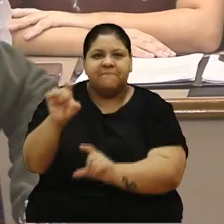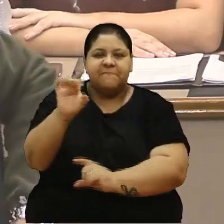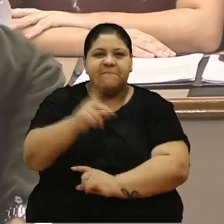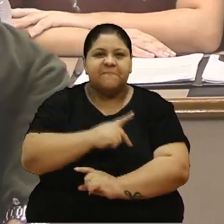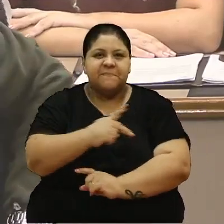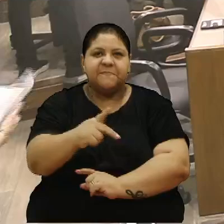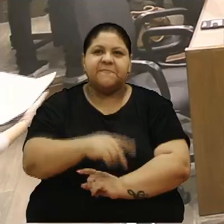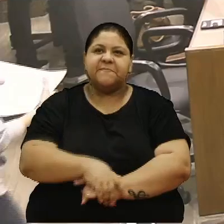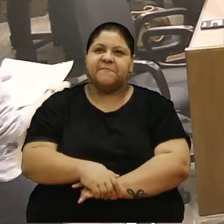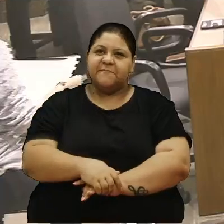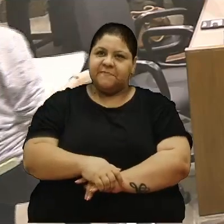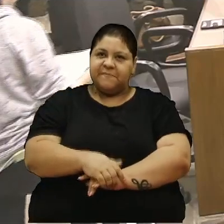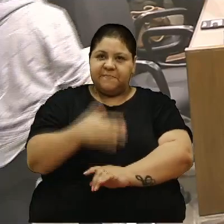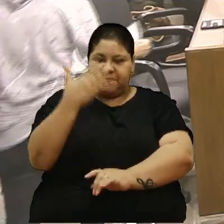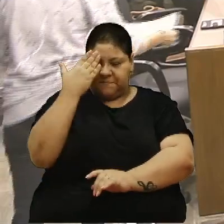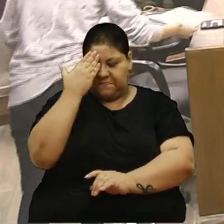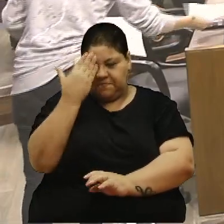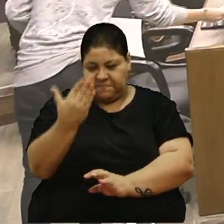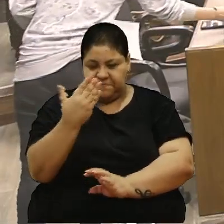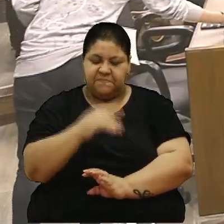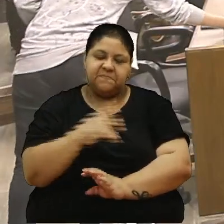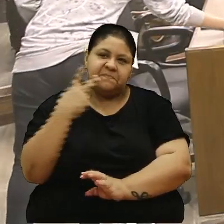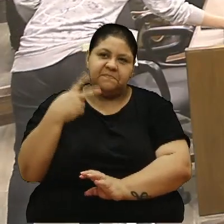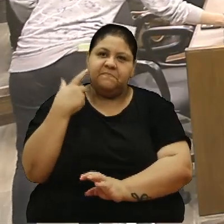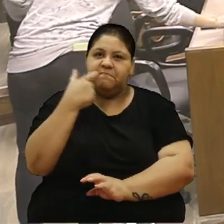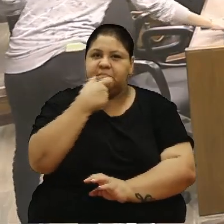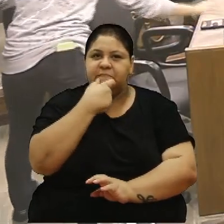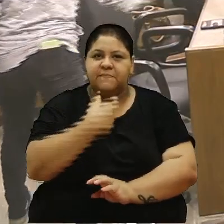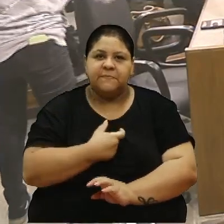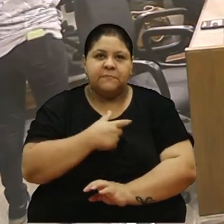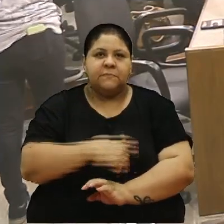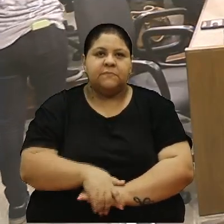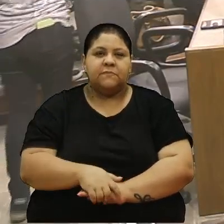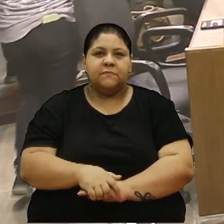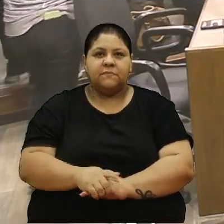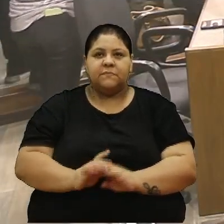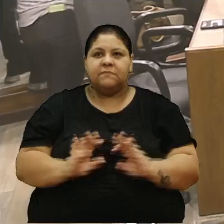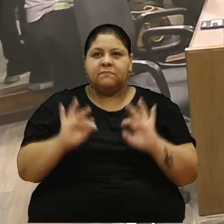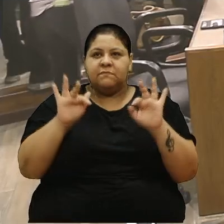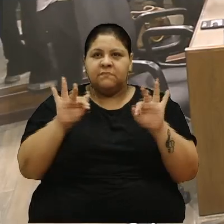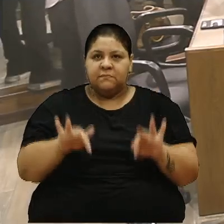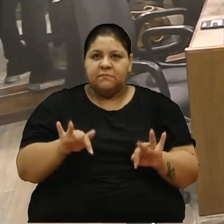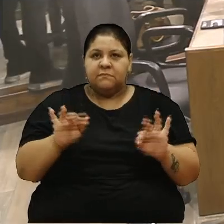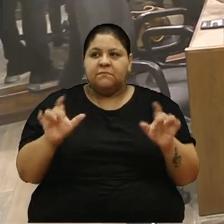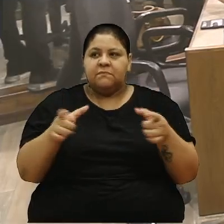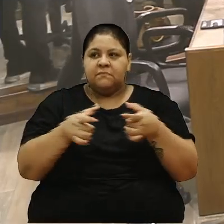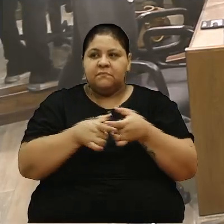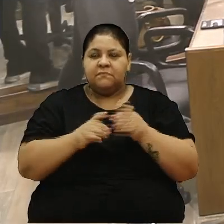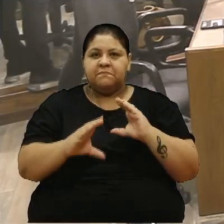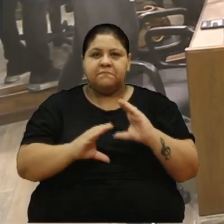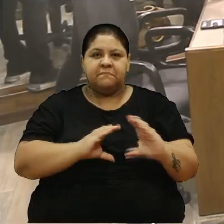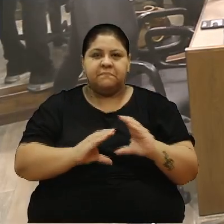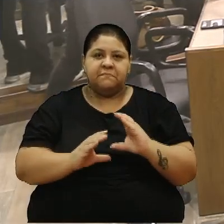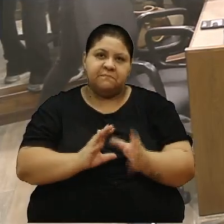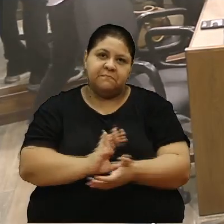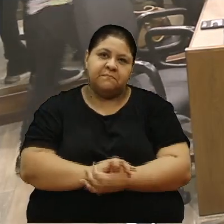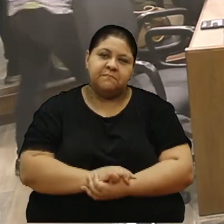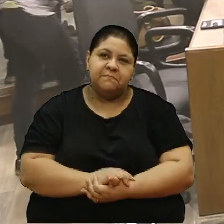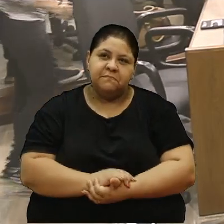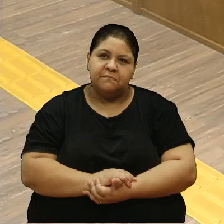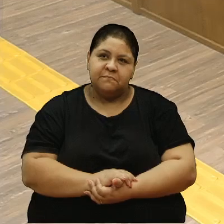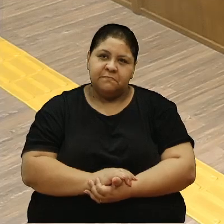presidente. Obrigado, vereador Cristiano. Encerrada as pequenas